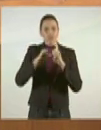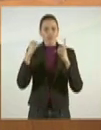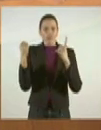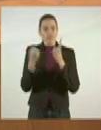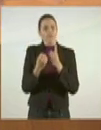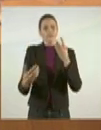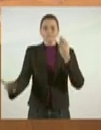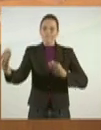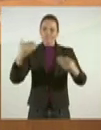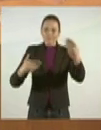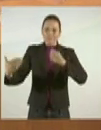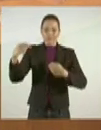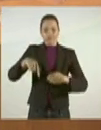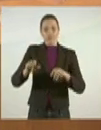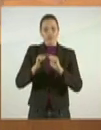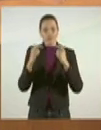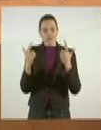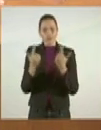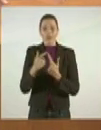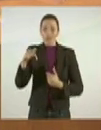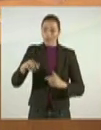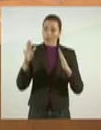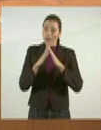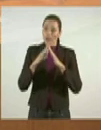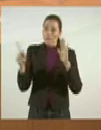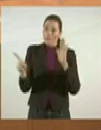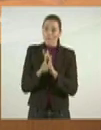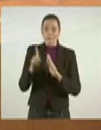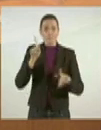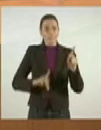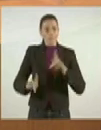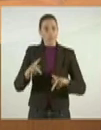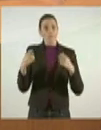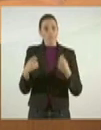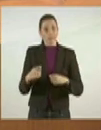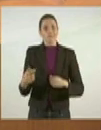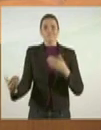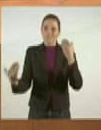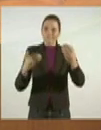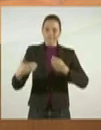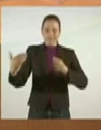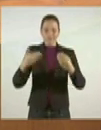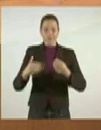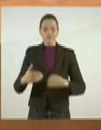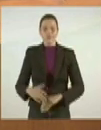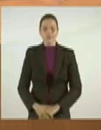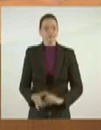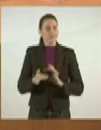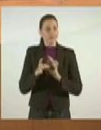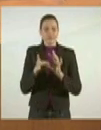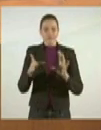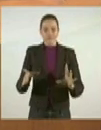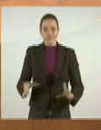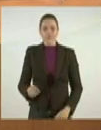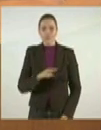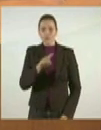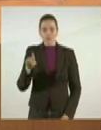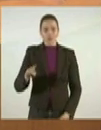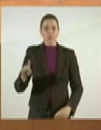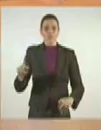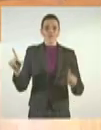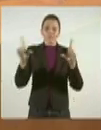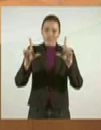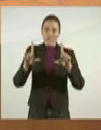povo e que tenhamos uma participação maior e efetiva da sociedade internautas telespectadores que nos assistem